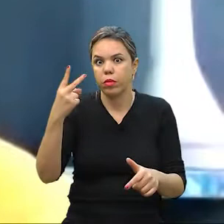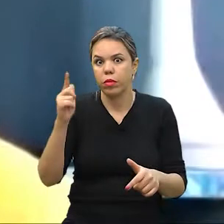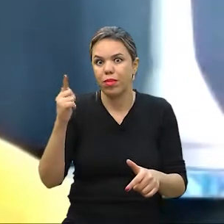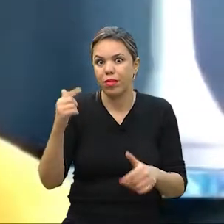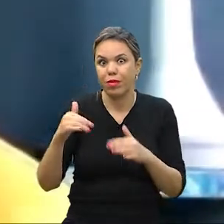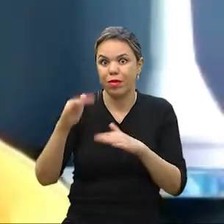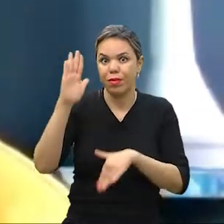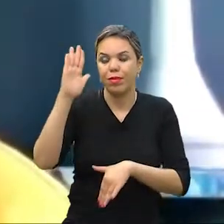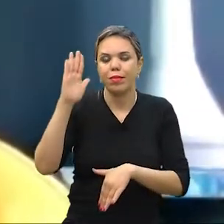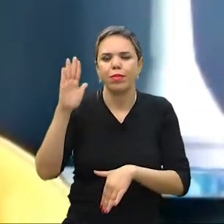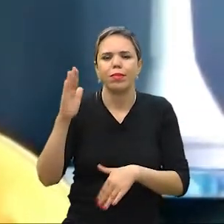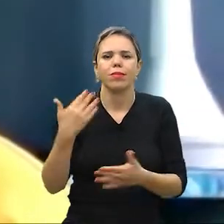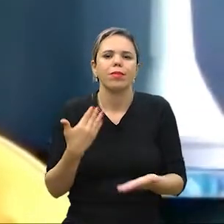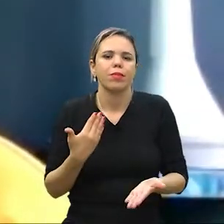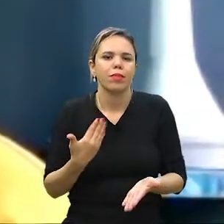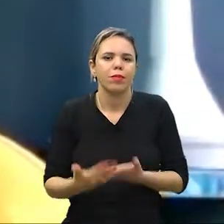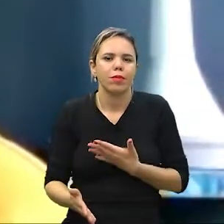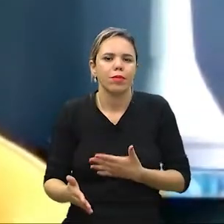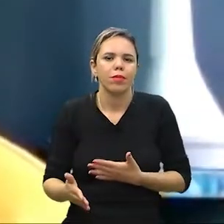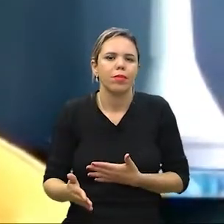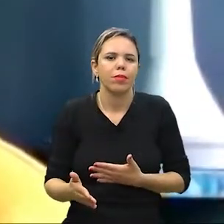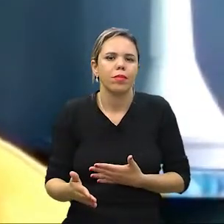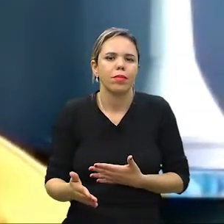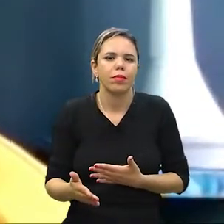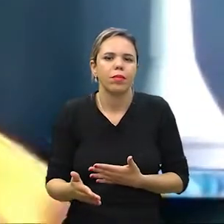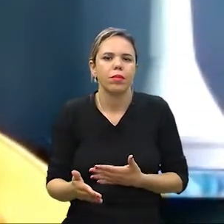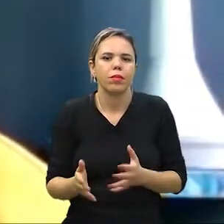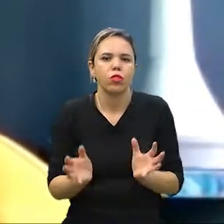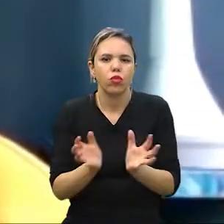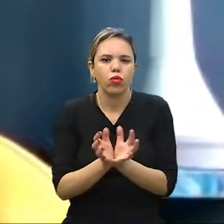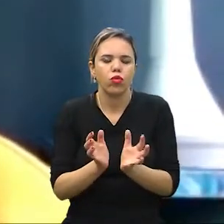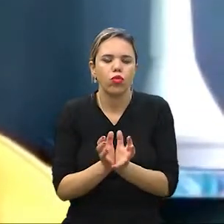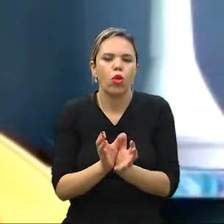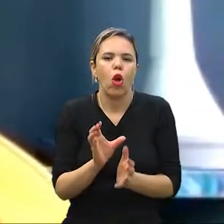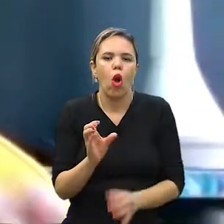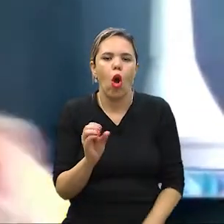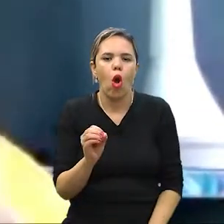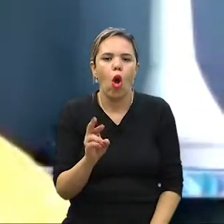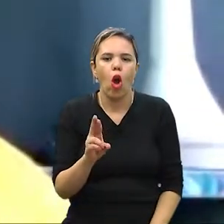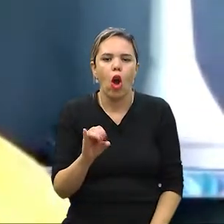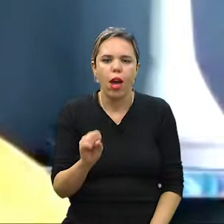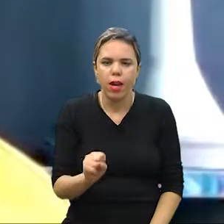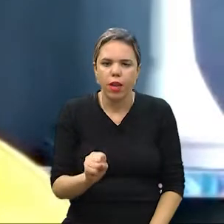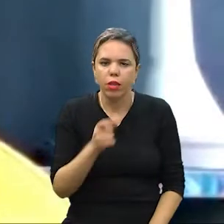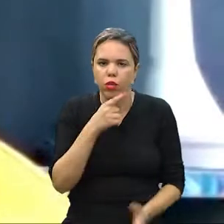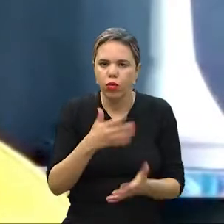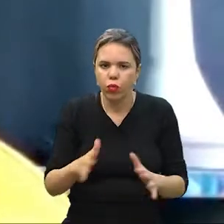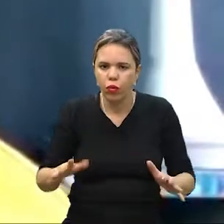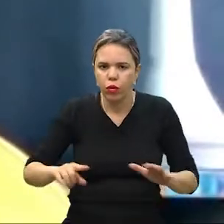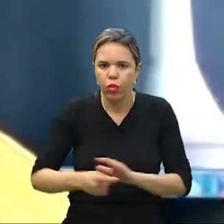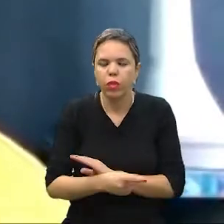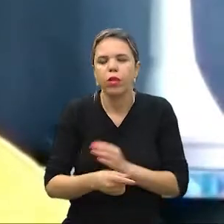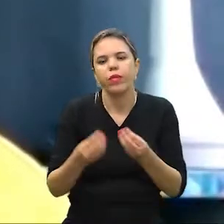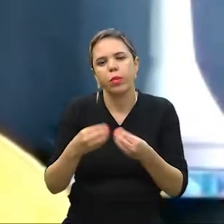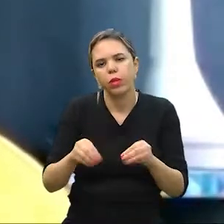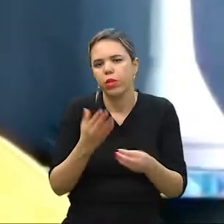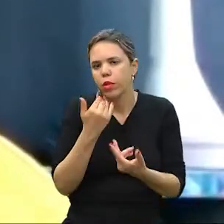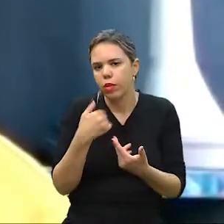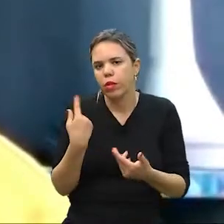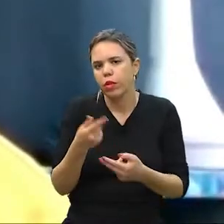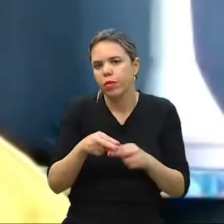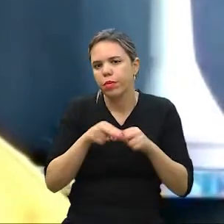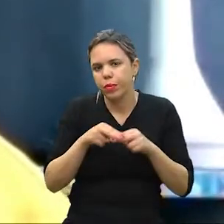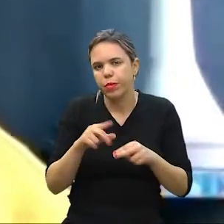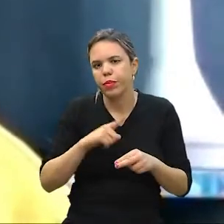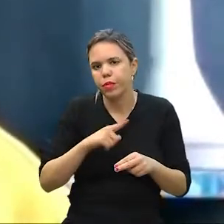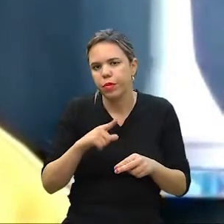graus e a gente vai perder corais, a gente vai perder em biodiversidade, que vai afetar também a nossa alimentação. Acho que é por isso que a gente